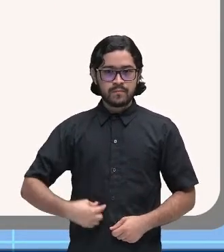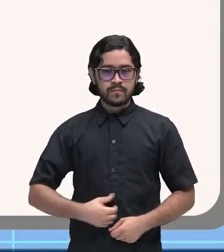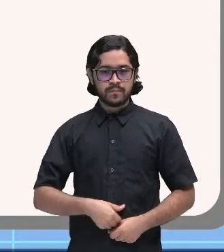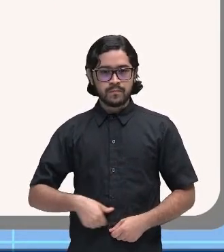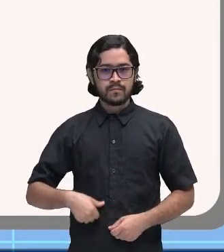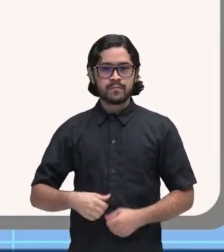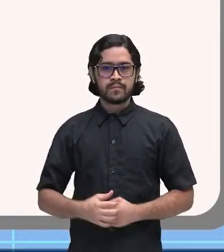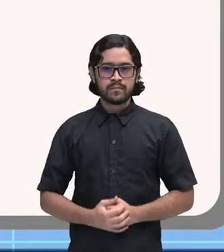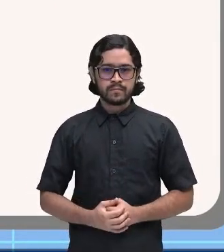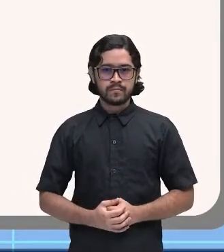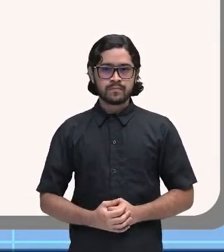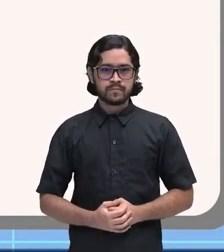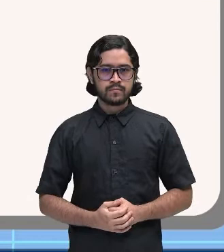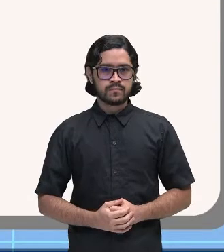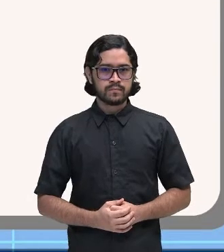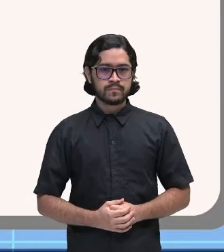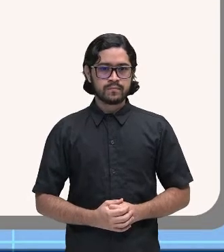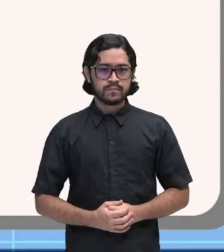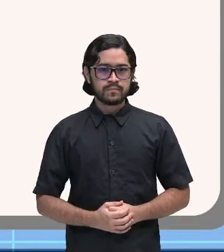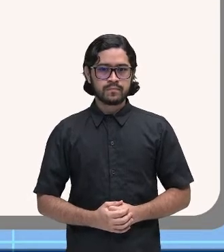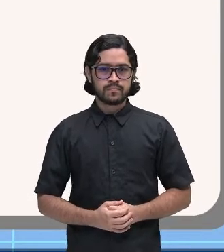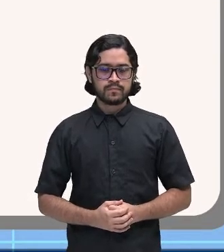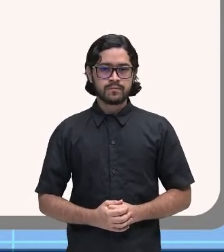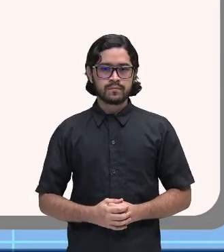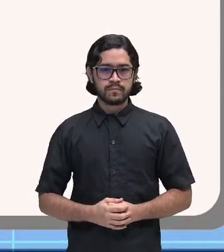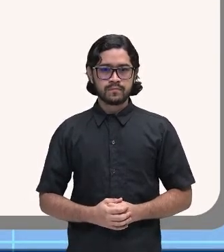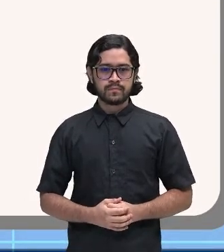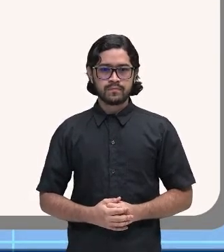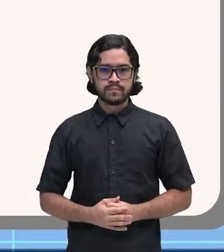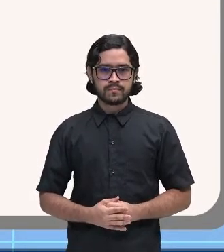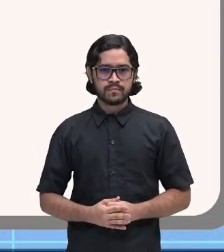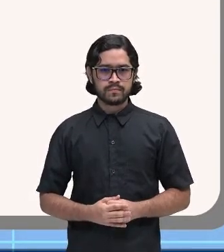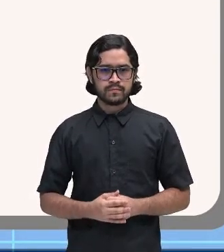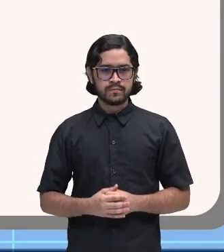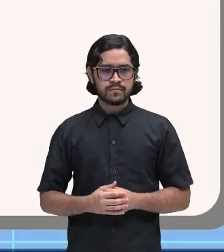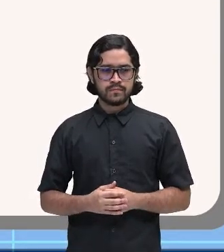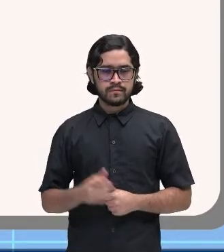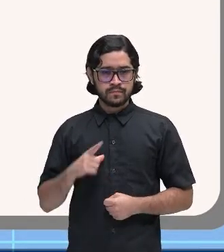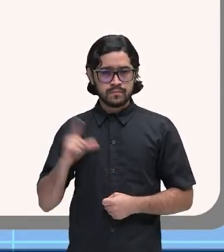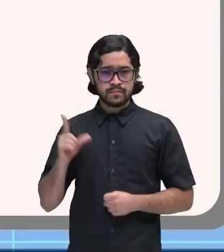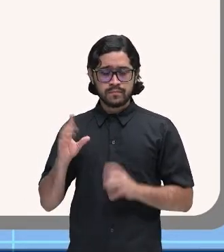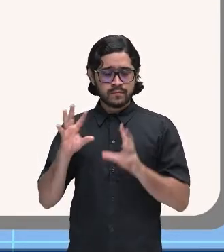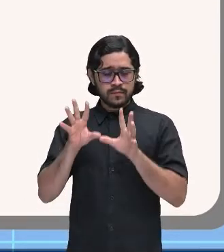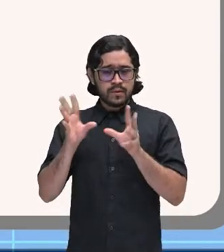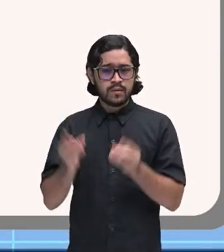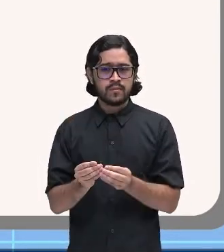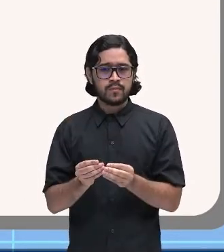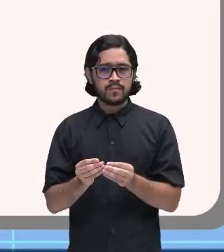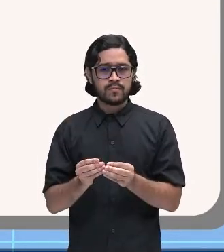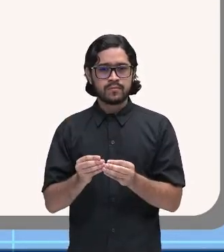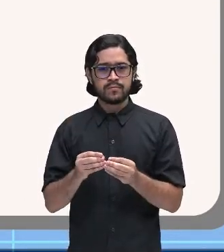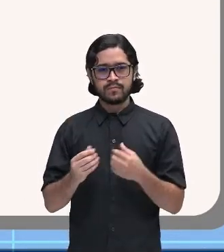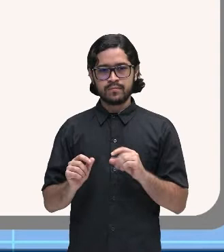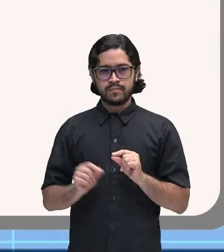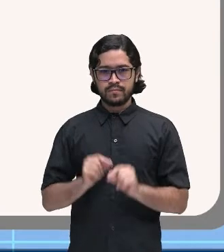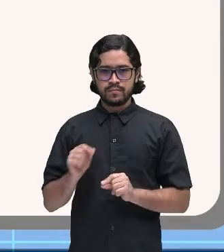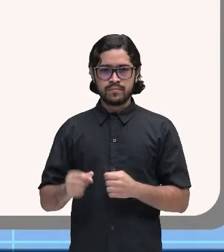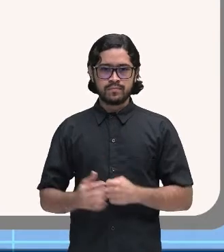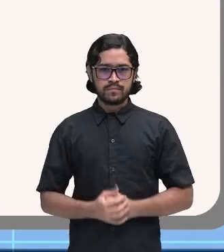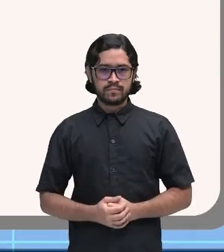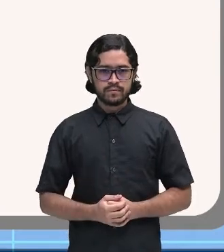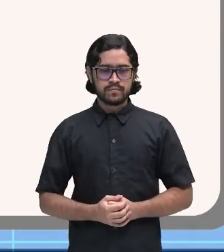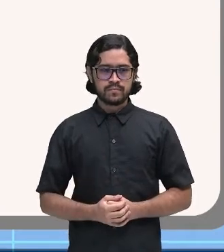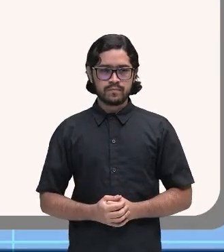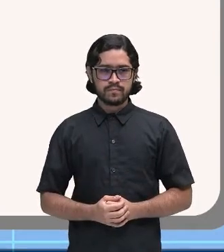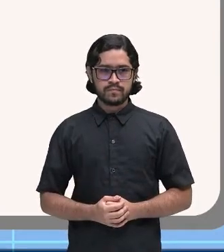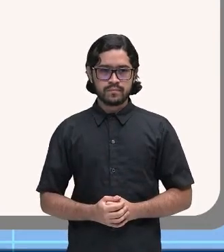suco pancreático, do suco entérico e dos movimentos peristálticos. Resumindo essa colocação, a